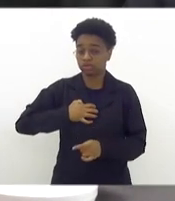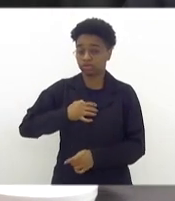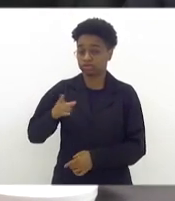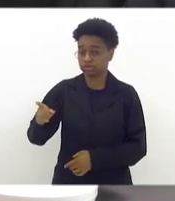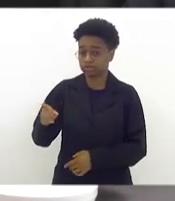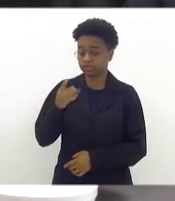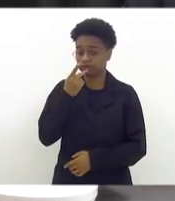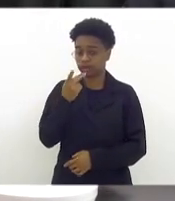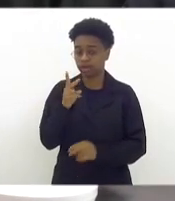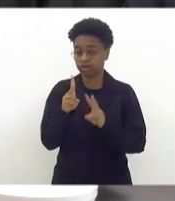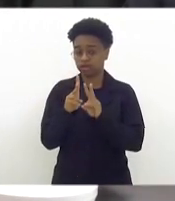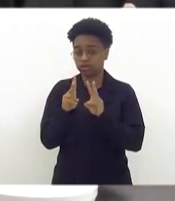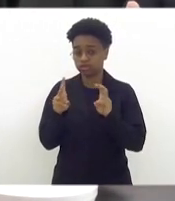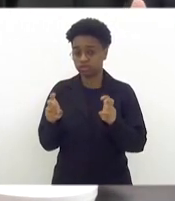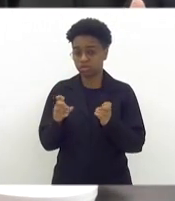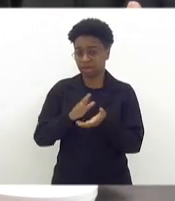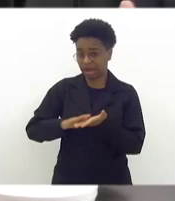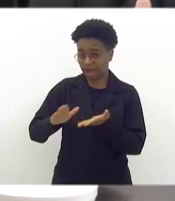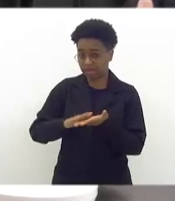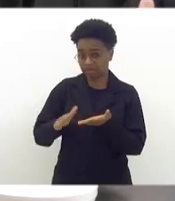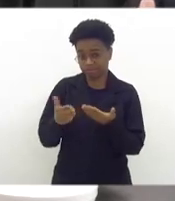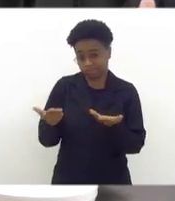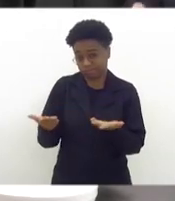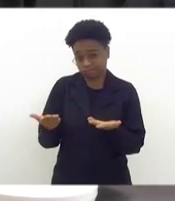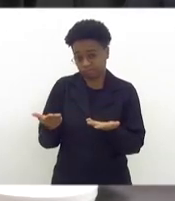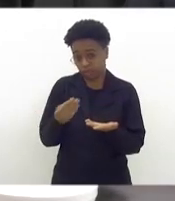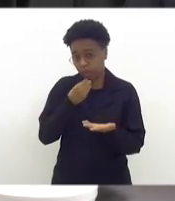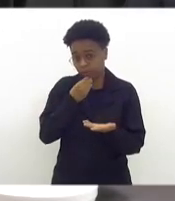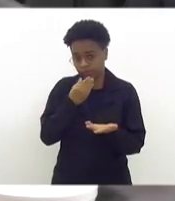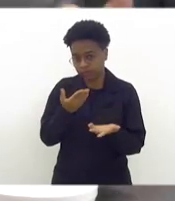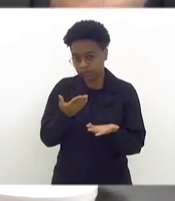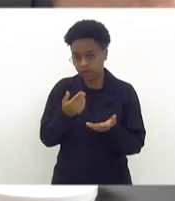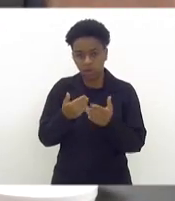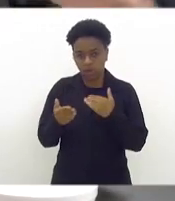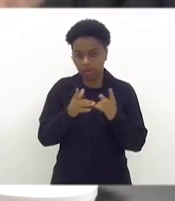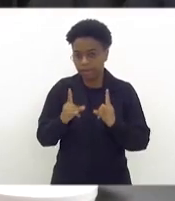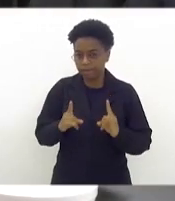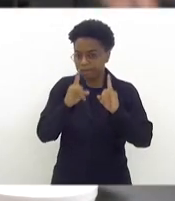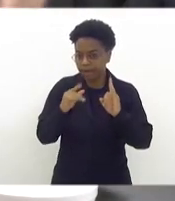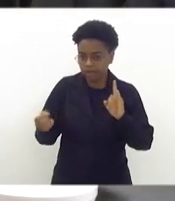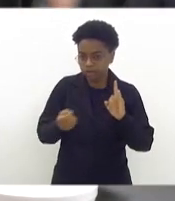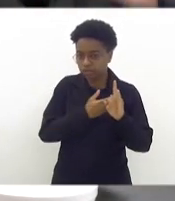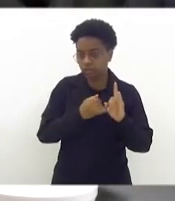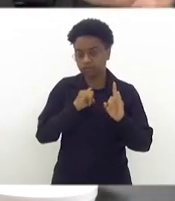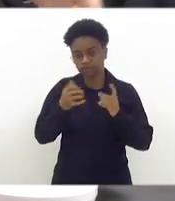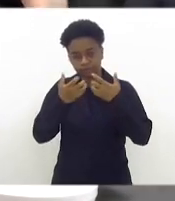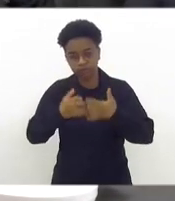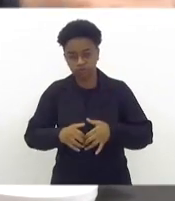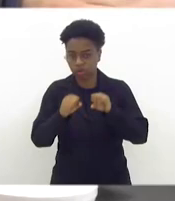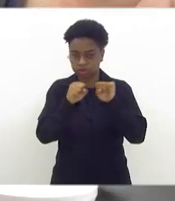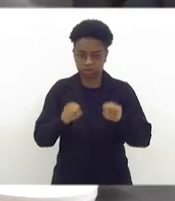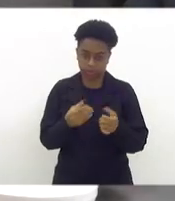a questão de geração de despesa é inequívoca. Qualquer prédio novo que vá funcionar, qualquer